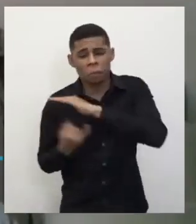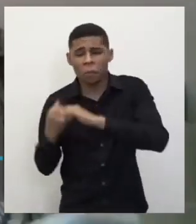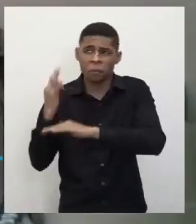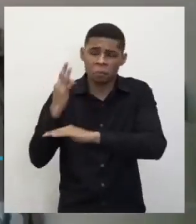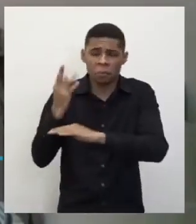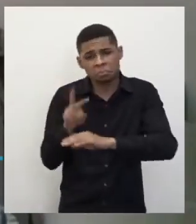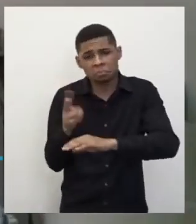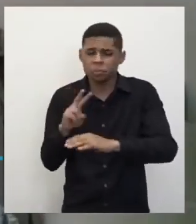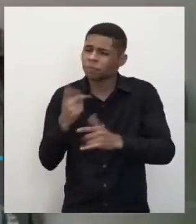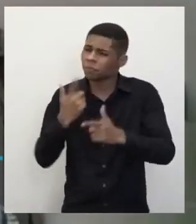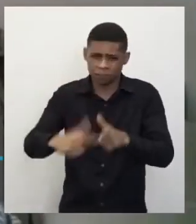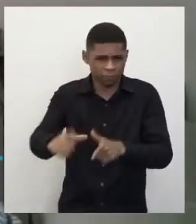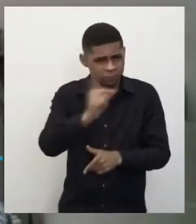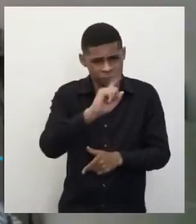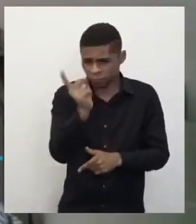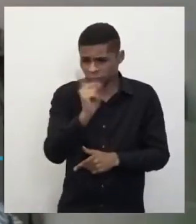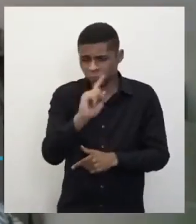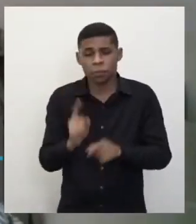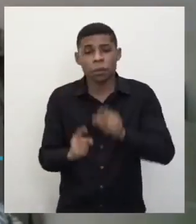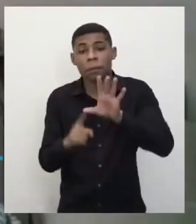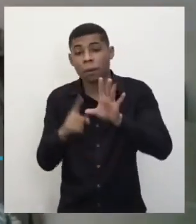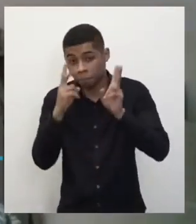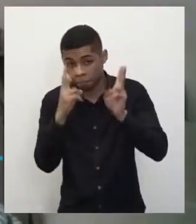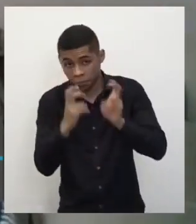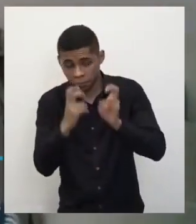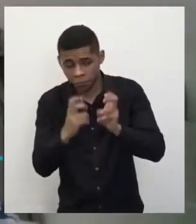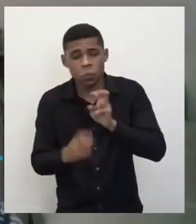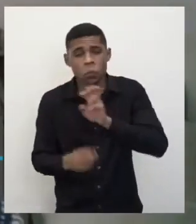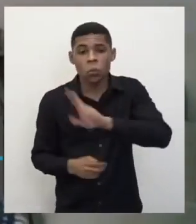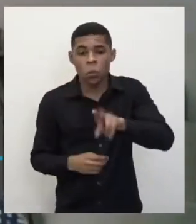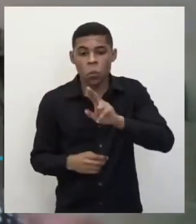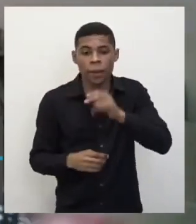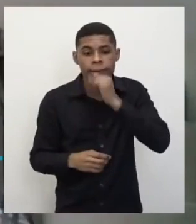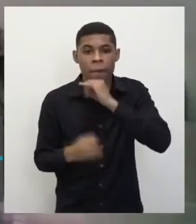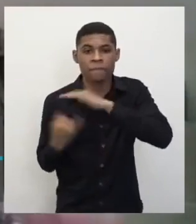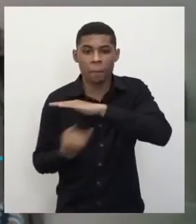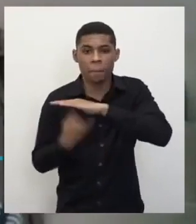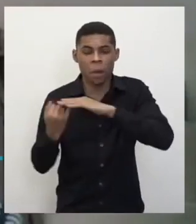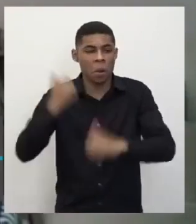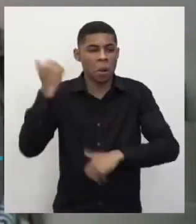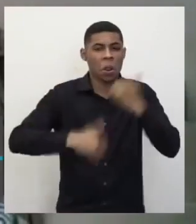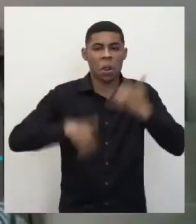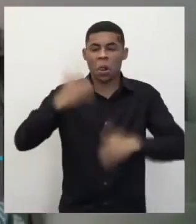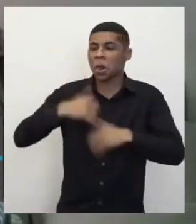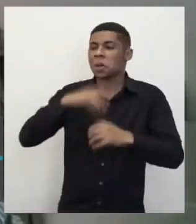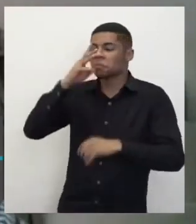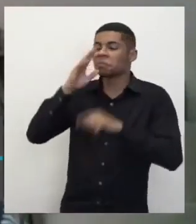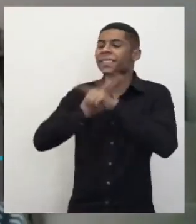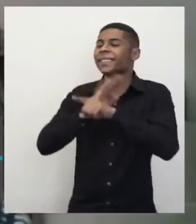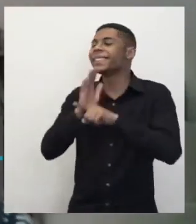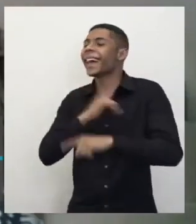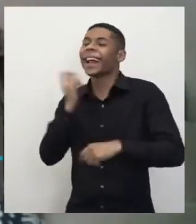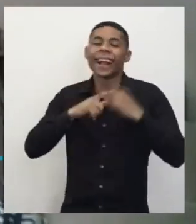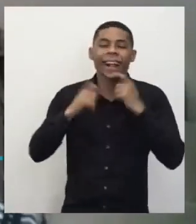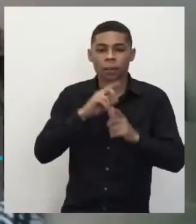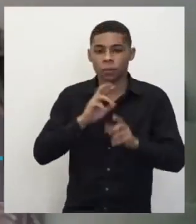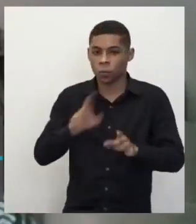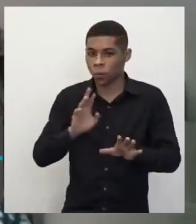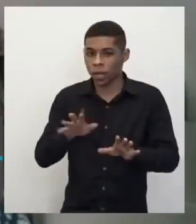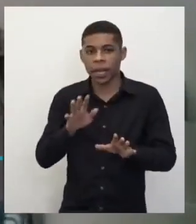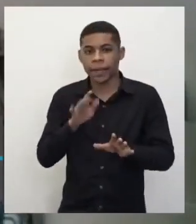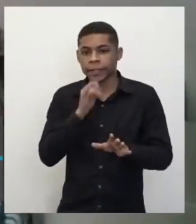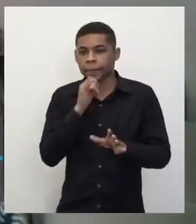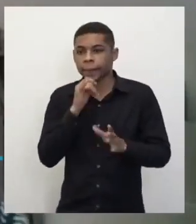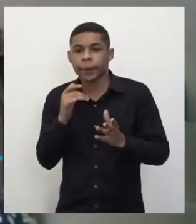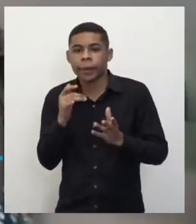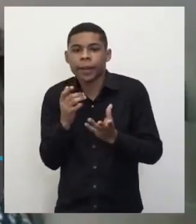tá? Desde que vocês tenham percebido que não foi aquela coisa tão informal assim, de aparecer muitas gírias,